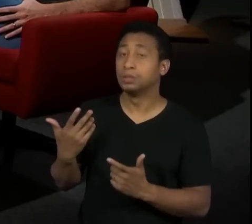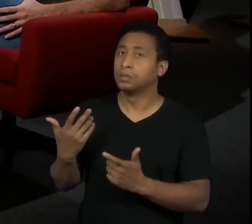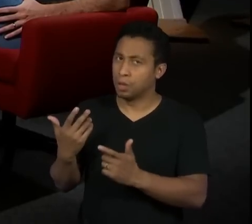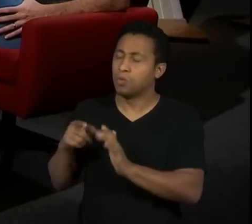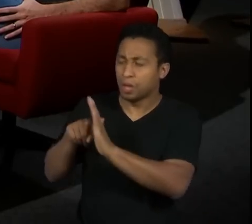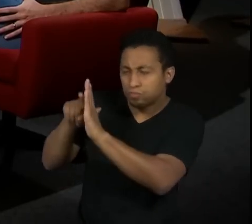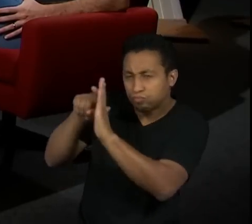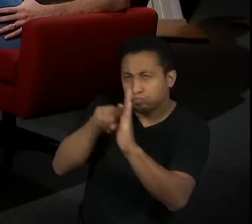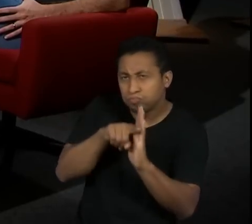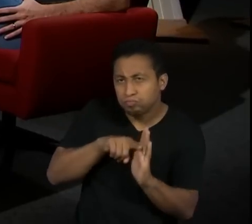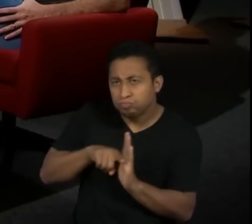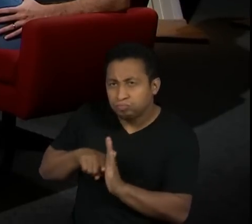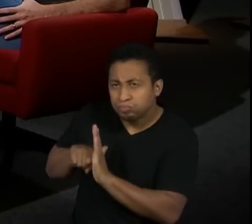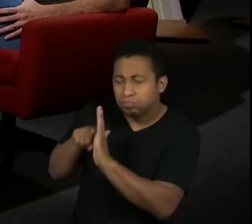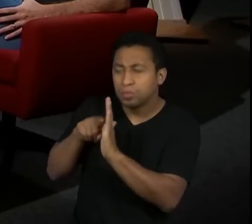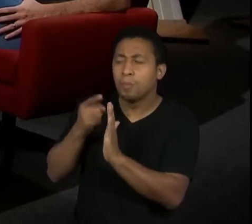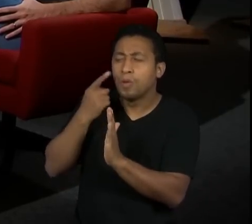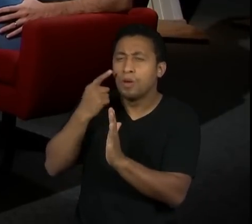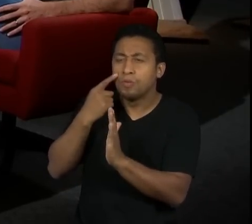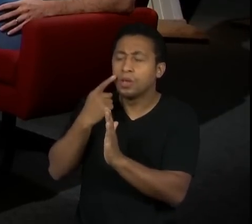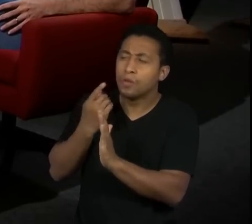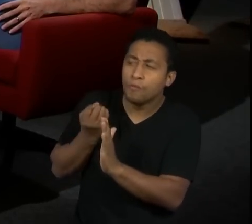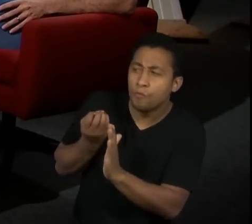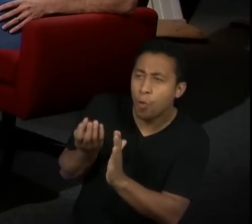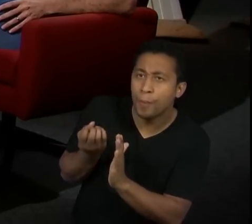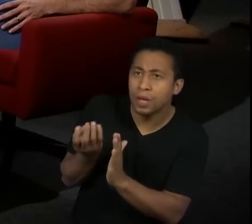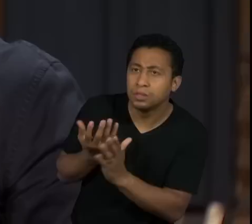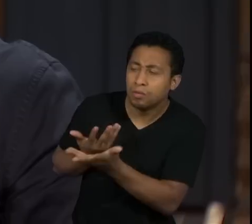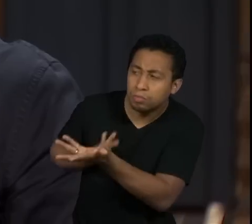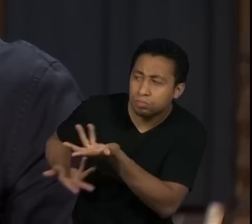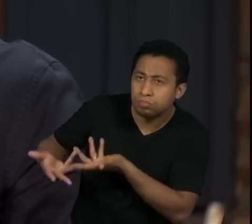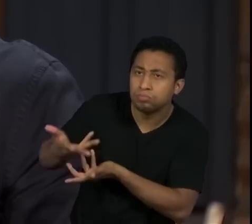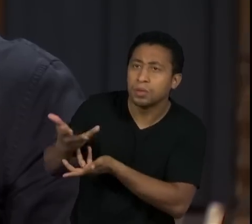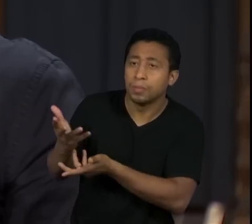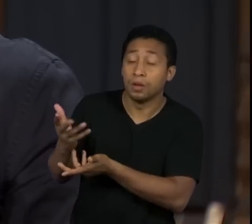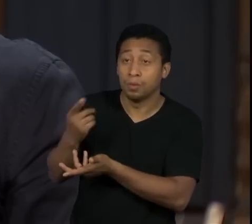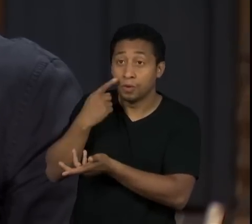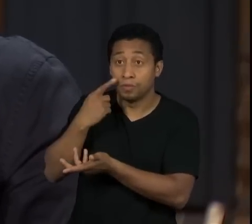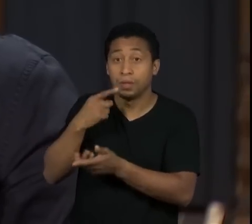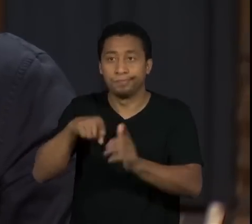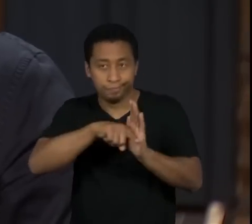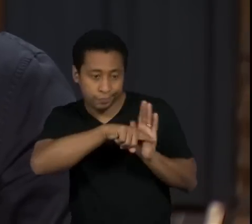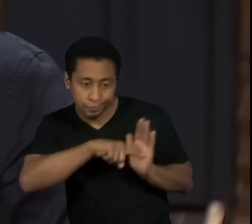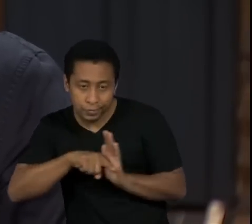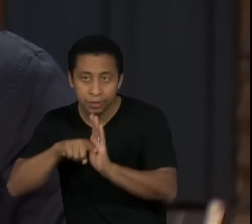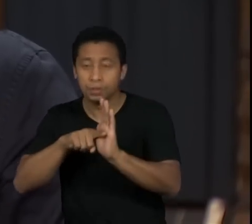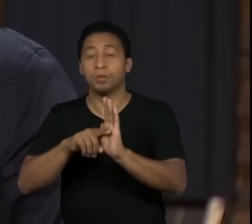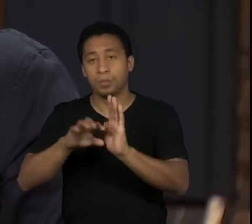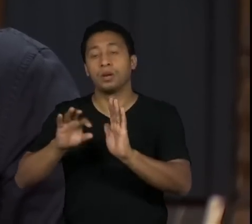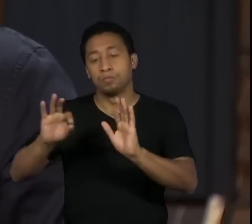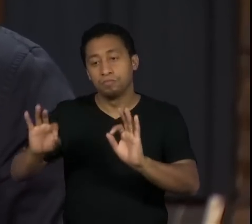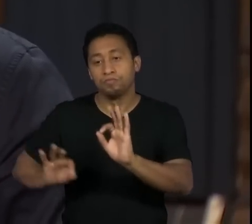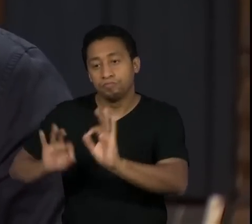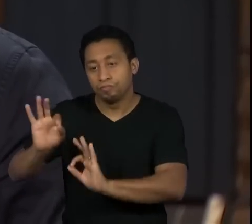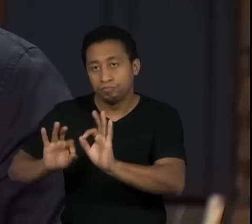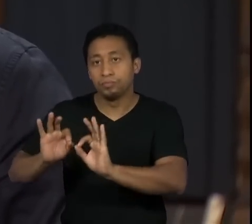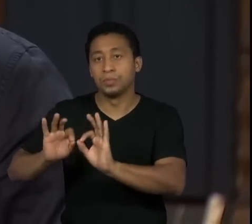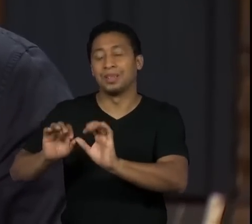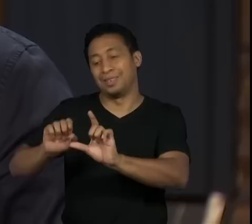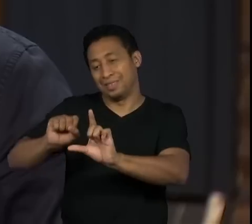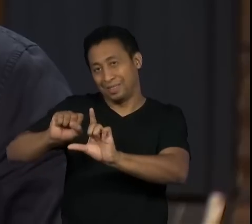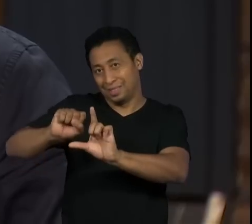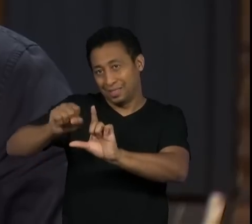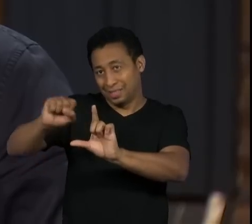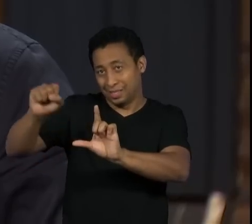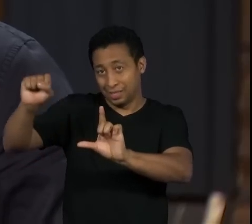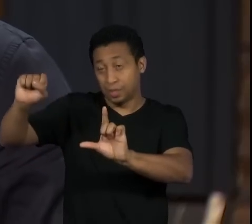estudada, embasada e científica, né, uma taxa de juro muito abaixo da que a gente pratica